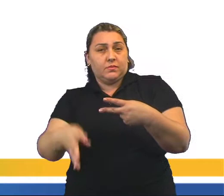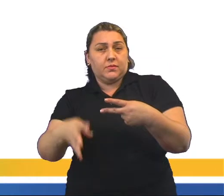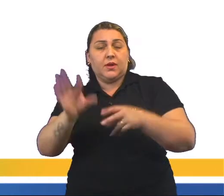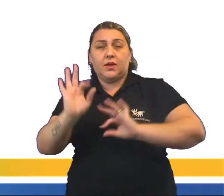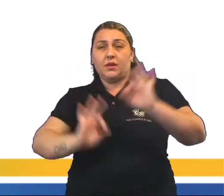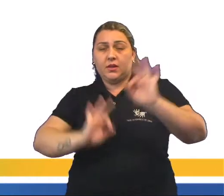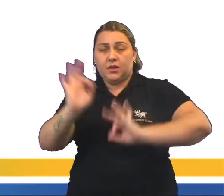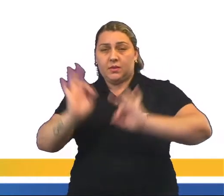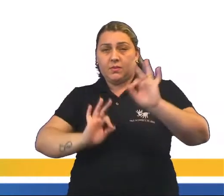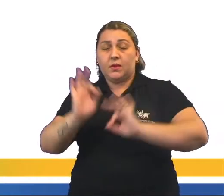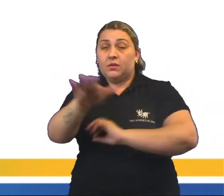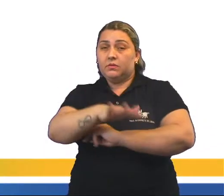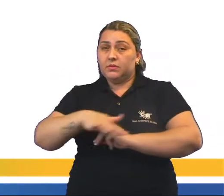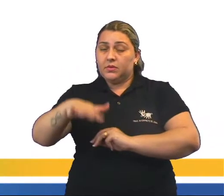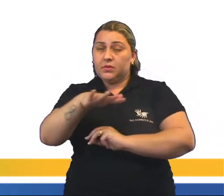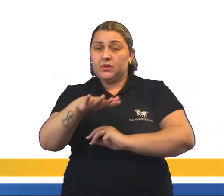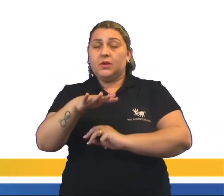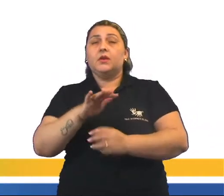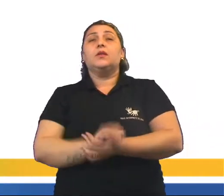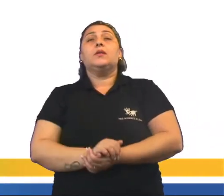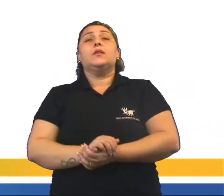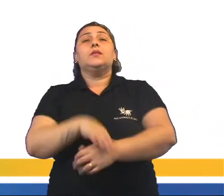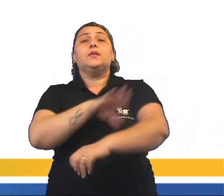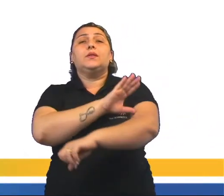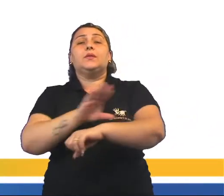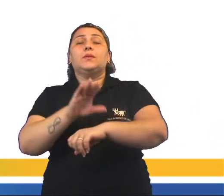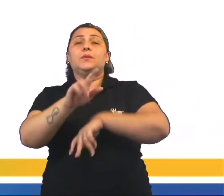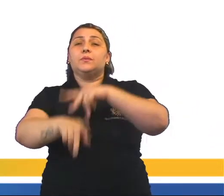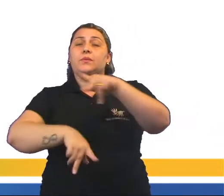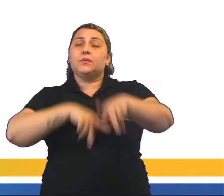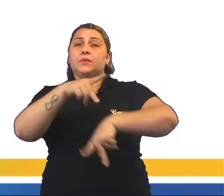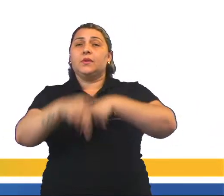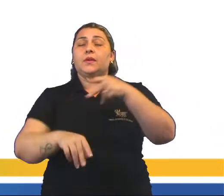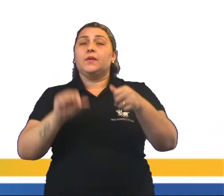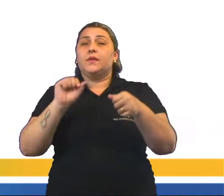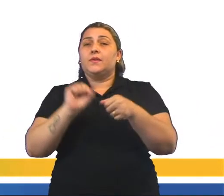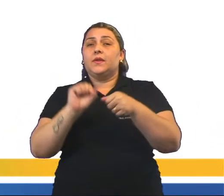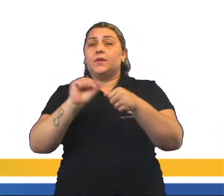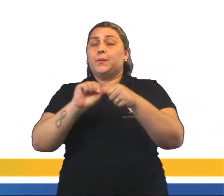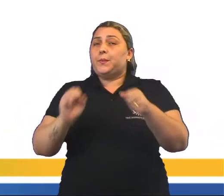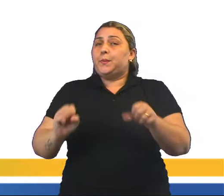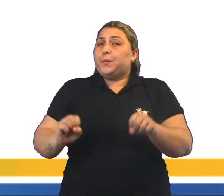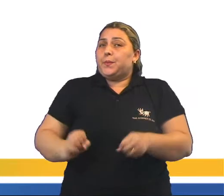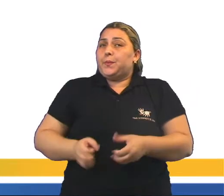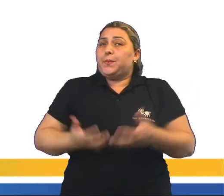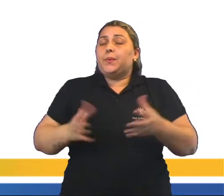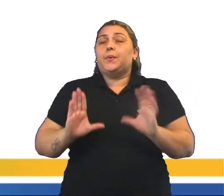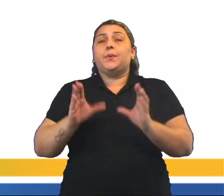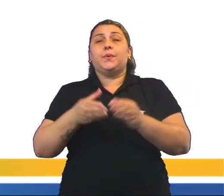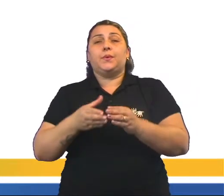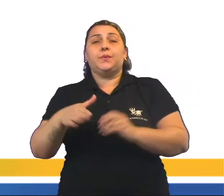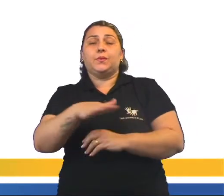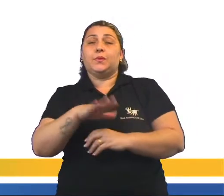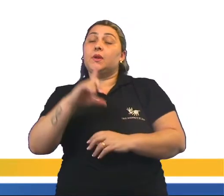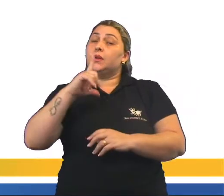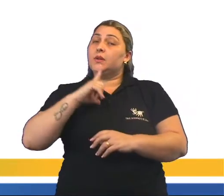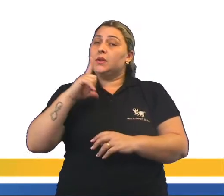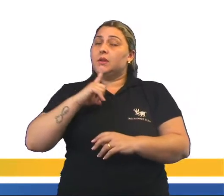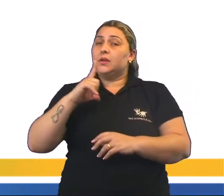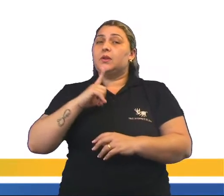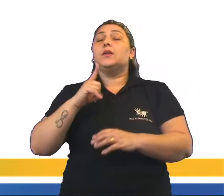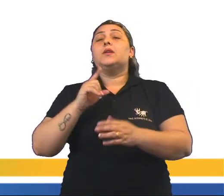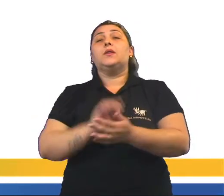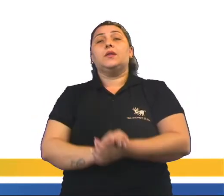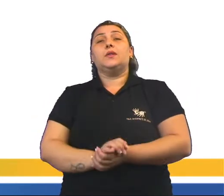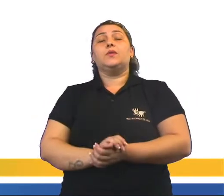e elitizado da sociedade. A cultura popular, ela é realizada de forma espontânea pelo grupo social que a produz. Geralmente